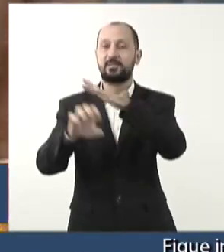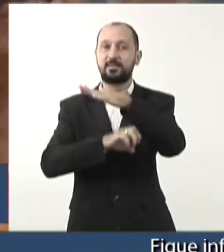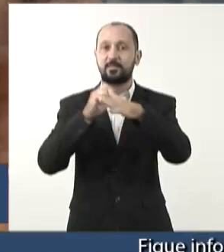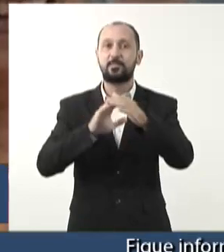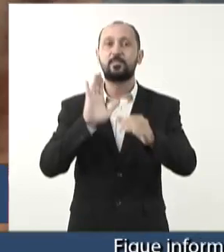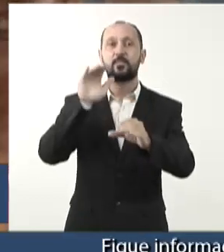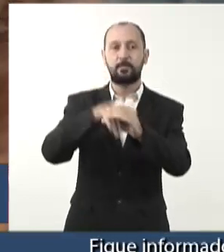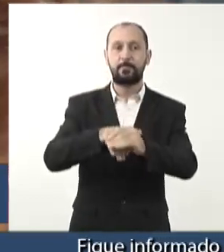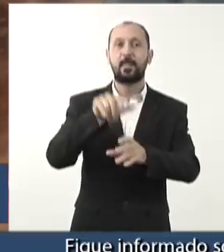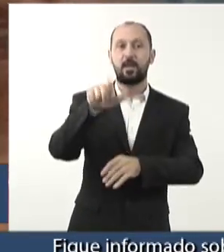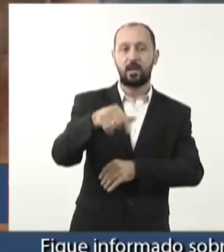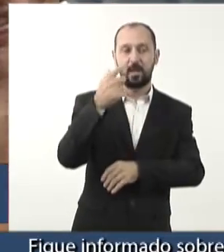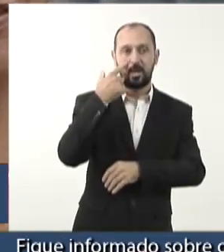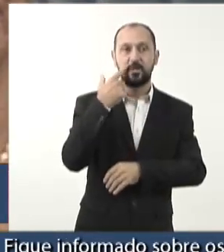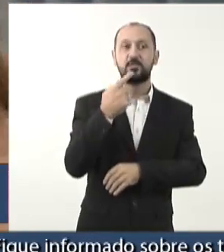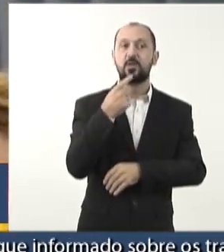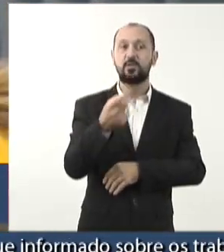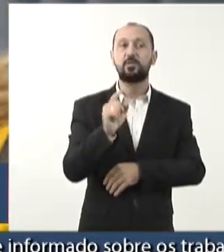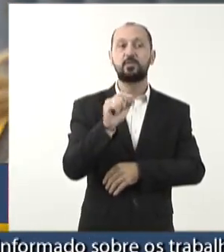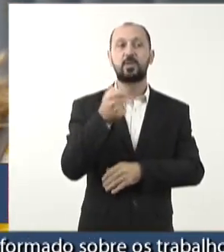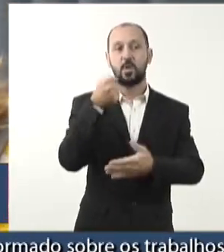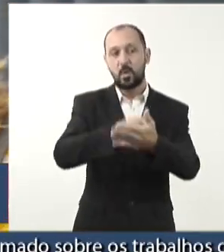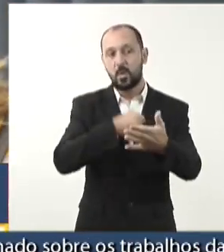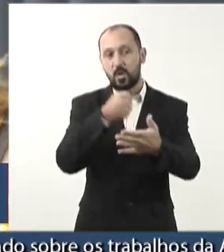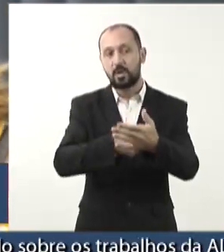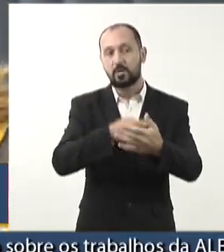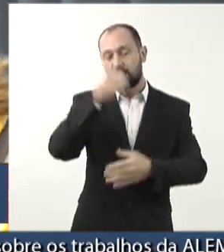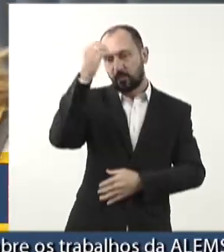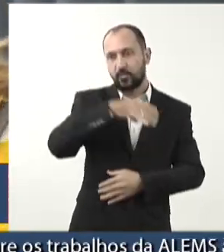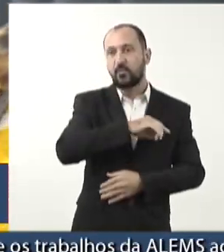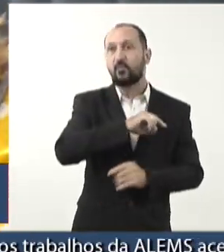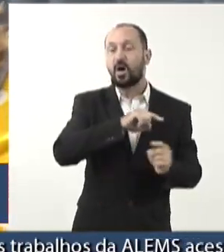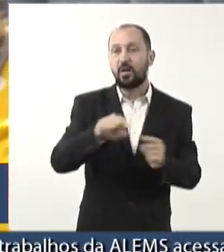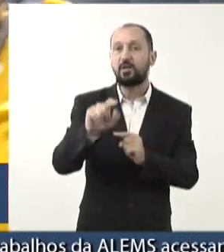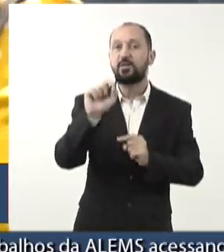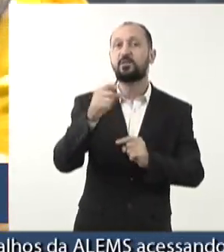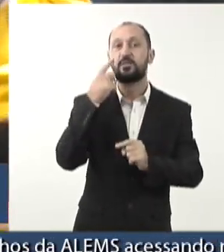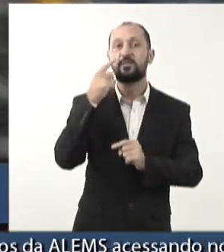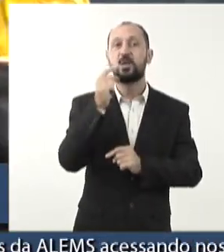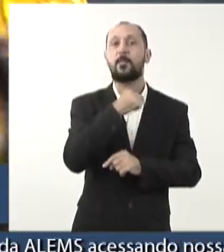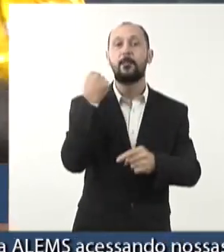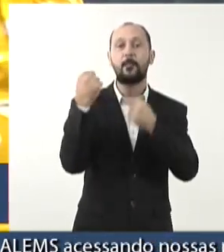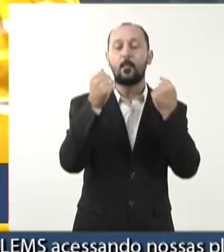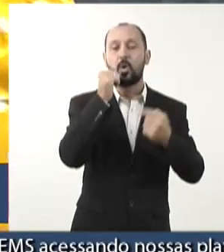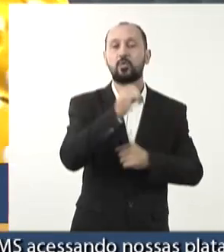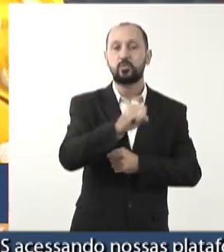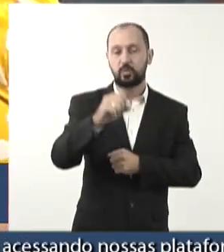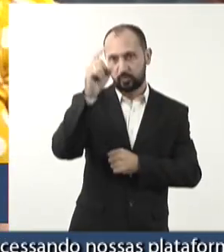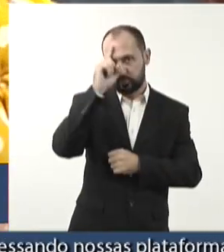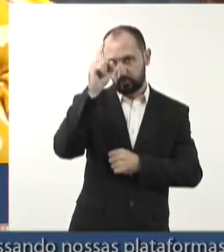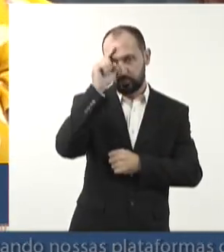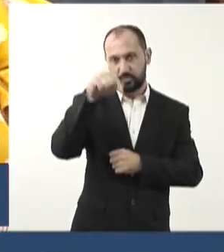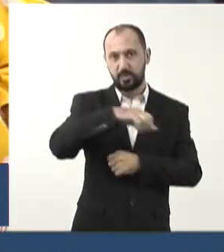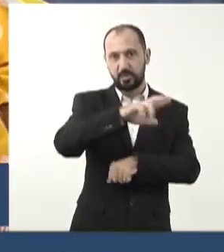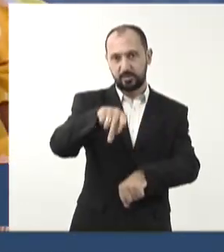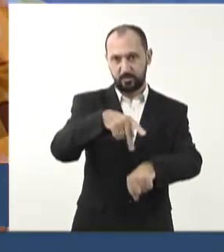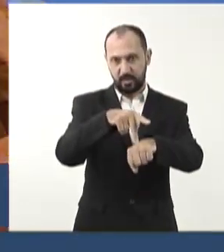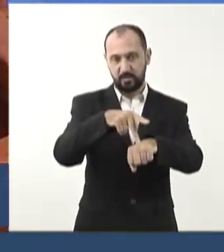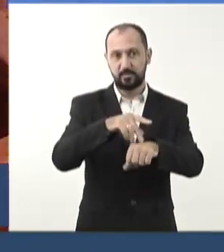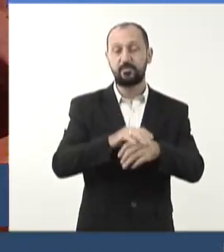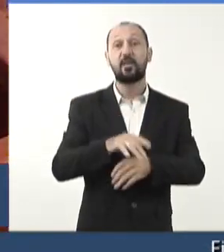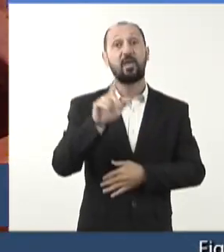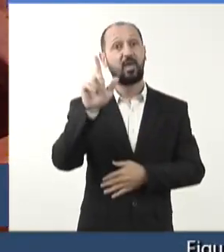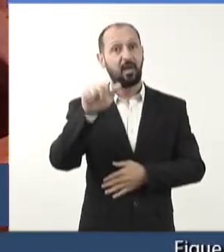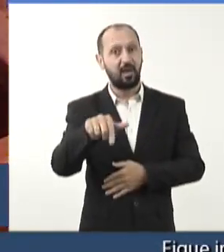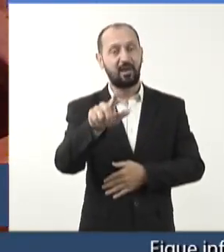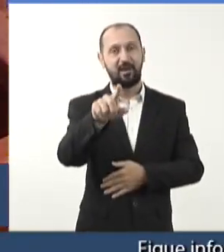eleger. Esse discurso é o discurso que garante violência, misoginia e a morte de mulheres todos os dias nesse país.